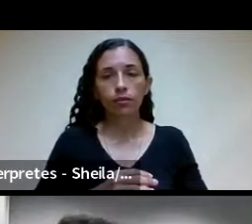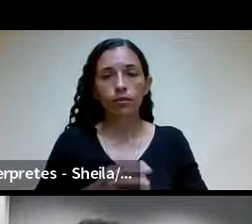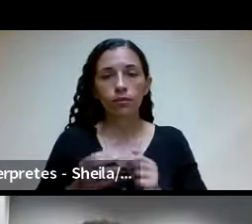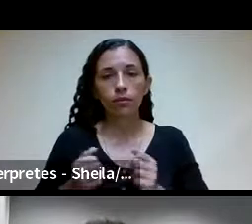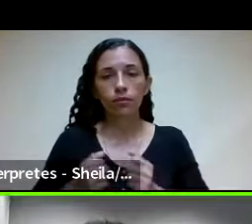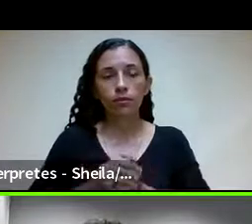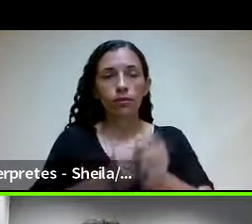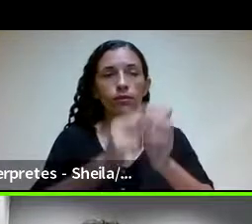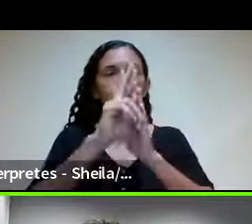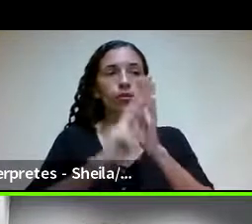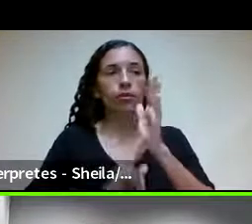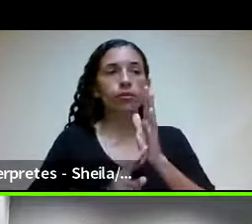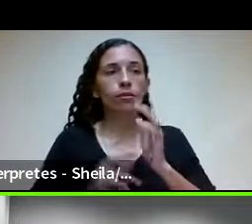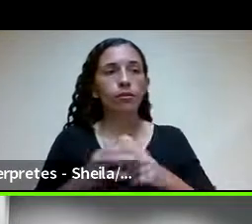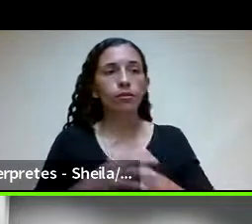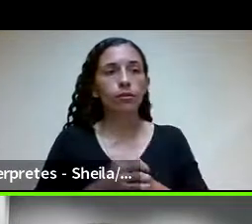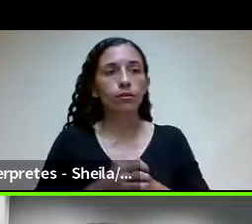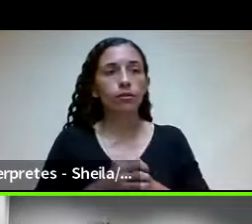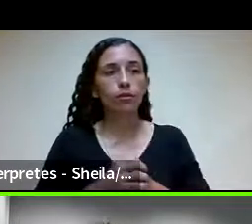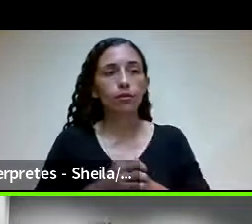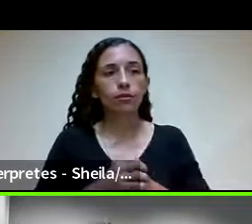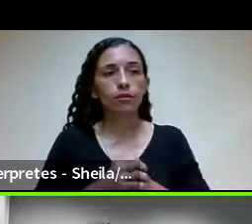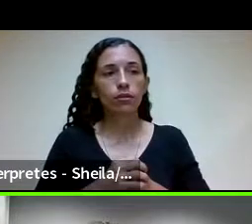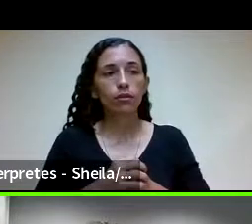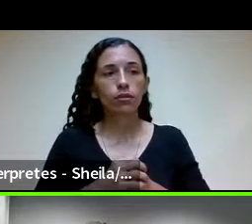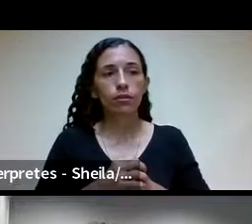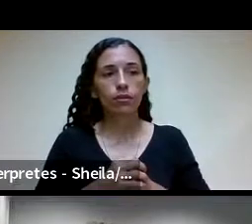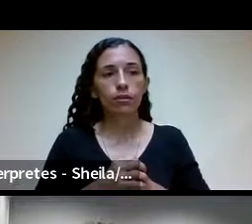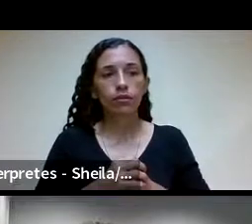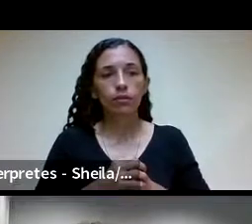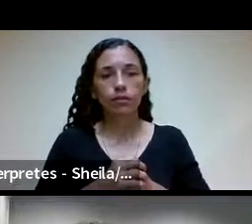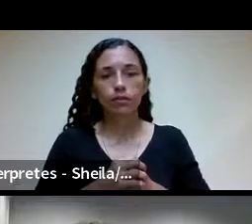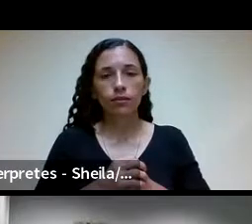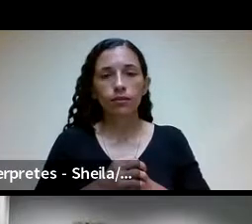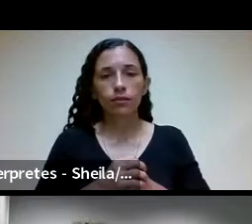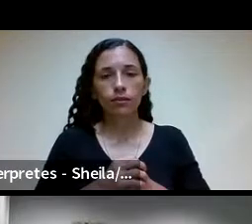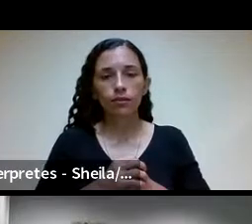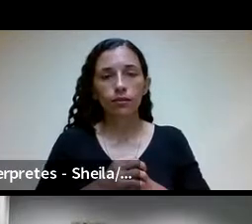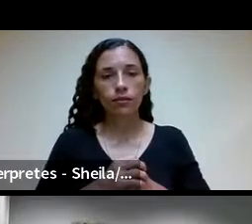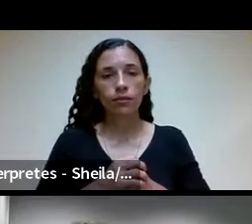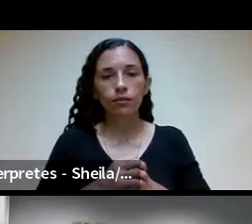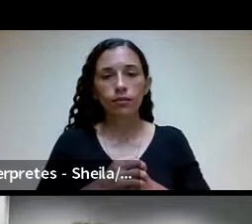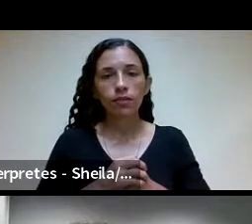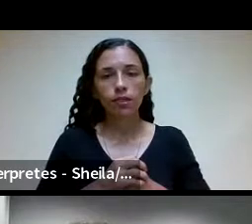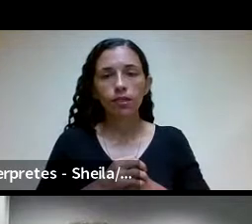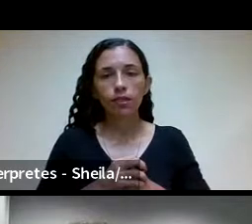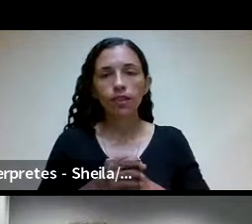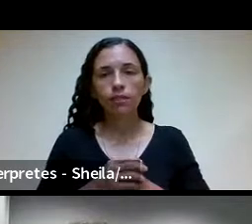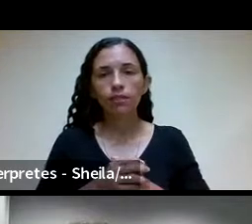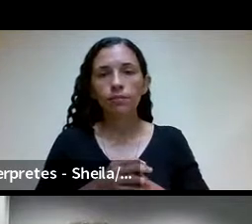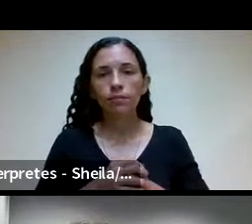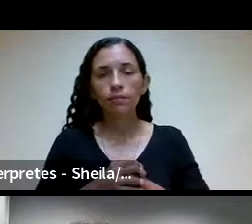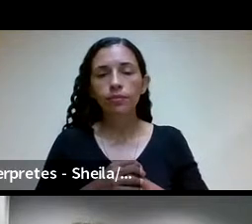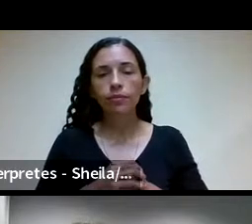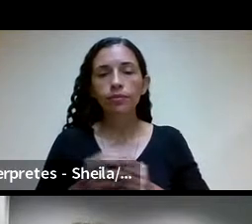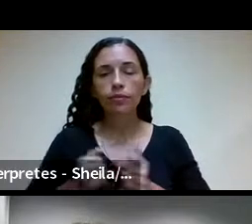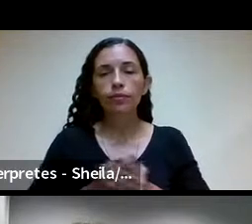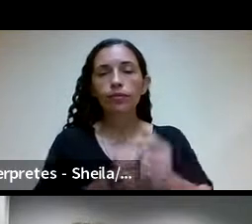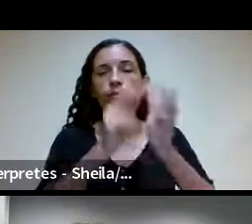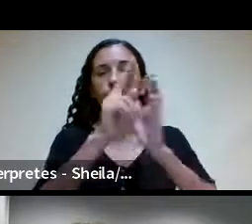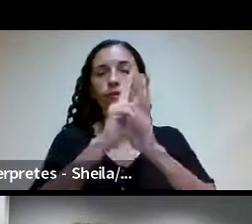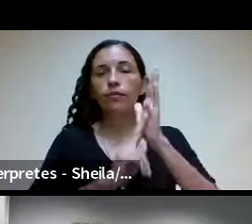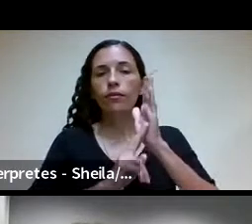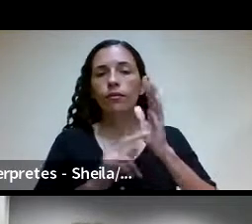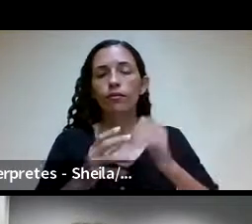doutor relator, senhor presidente. Doutor Geraldo. Acompanho o eminente relator, senhor presidente. Doutora Tiziana. Acompanho, senhor presidente,